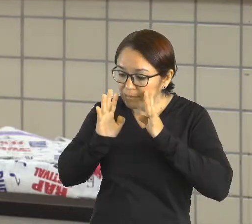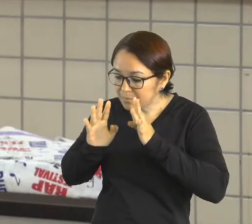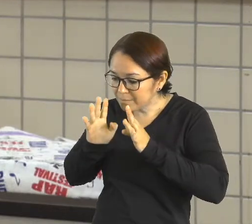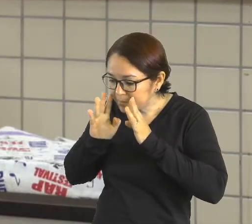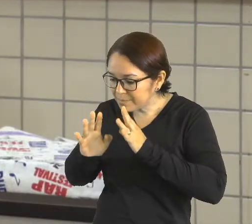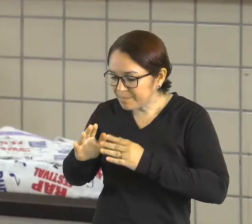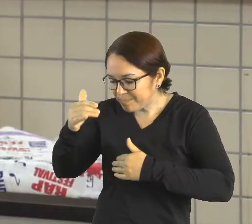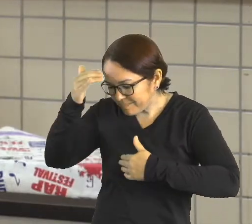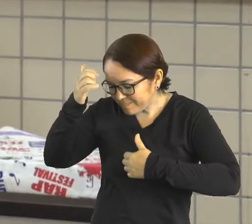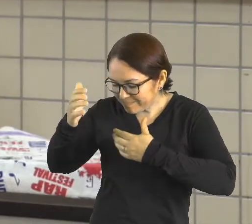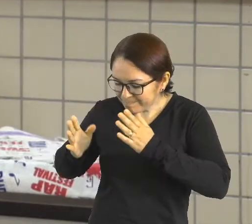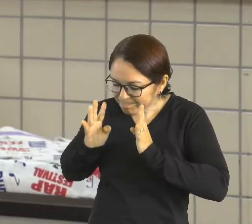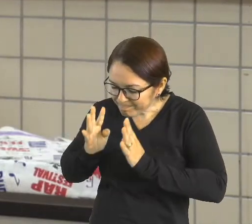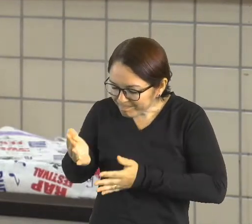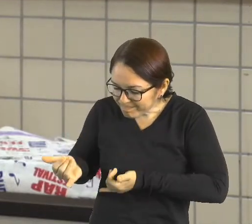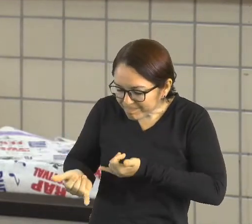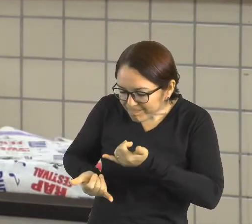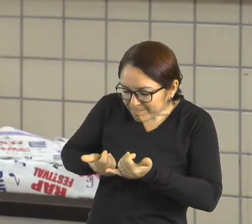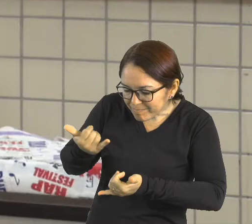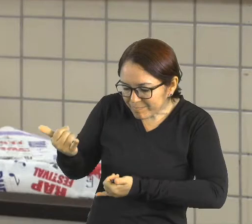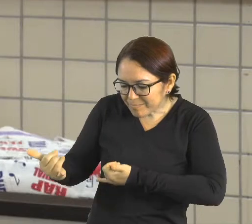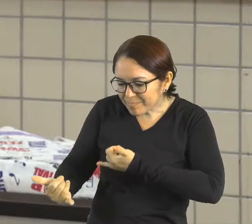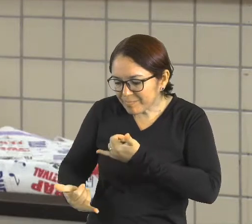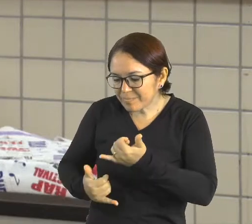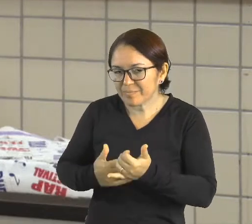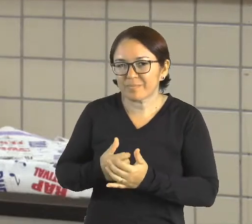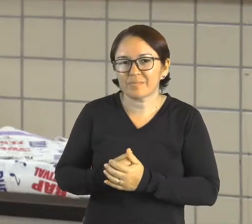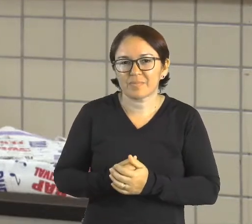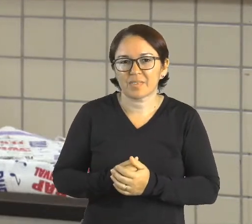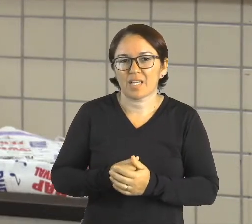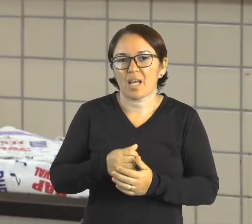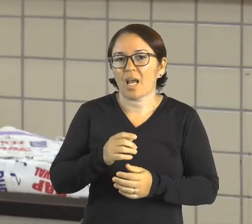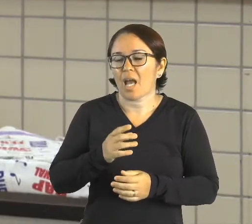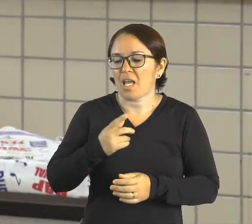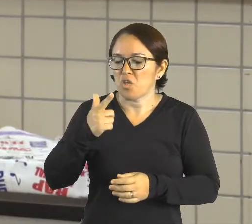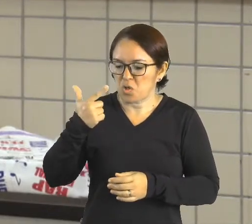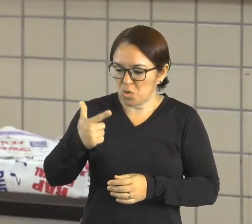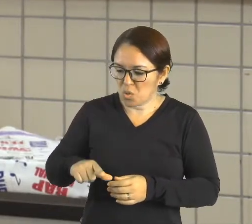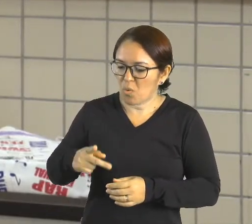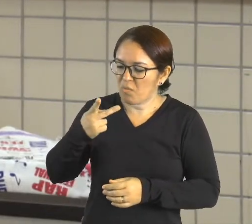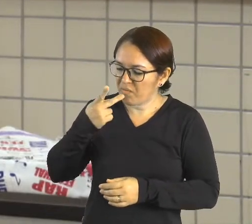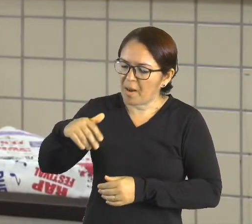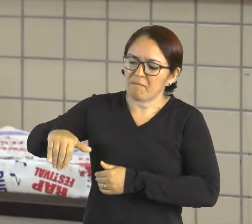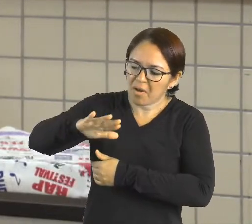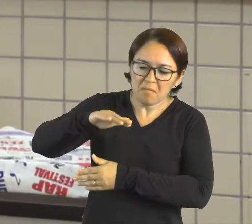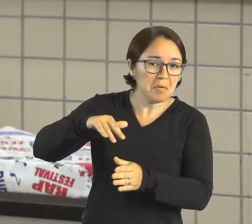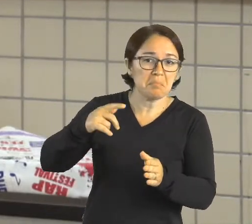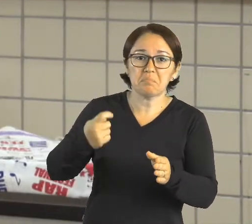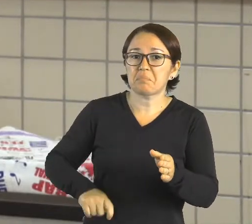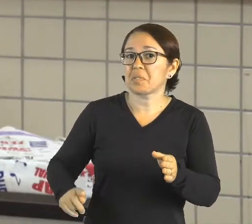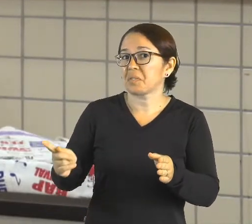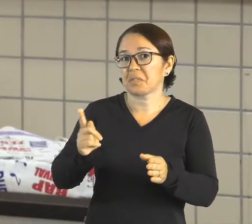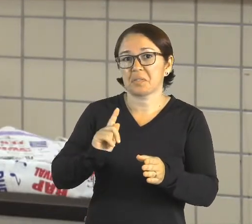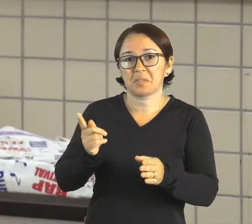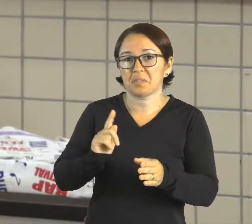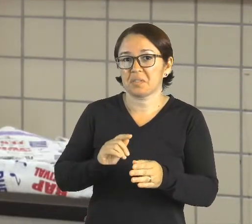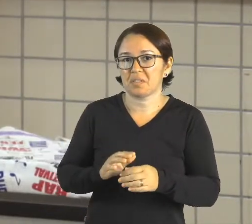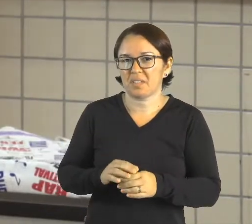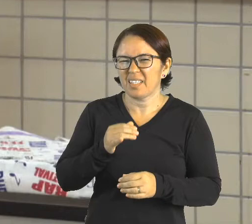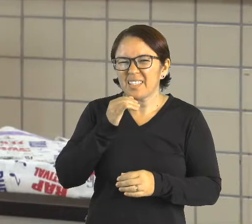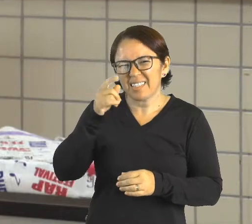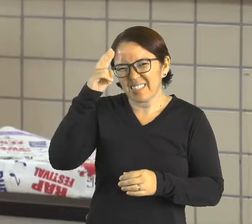não teve mais que ficar cantando. Macaquinho, sai daí, você tem a sua cama para se